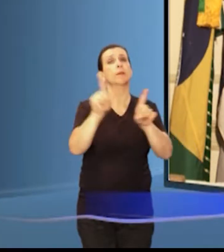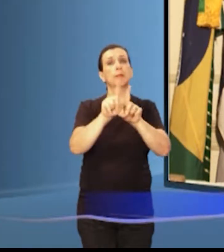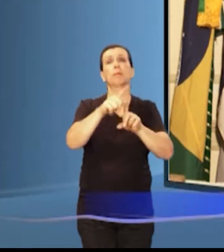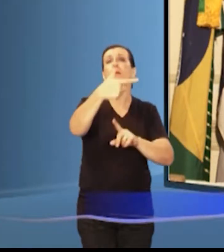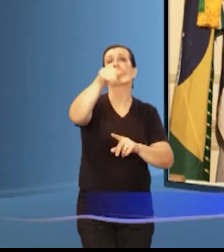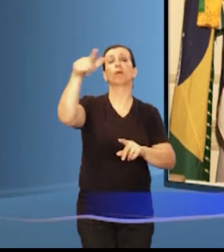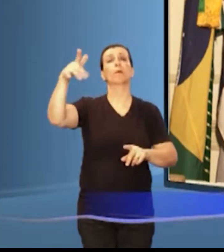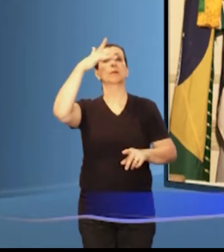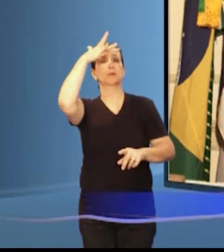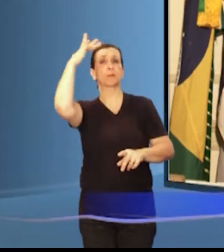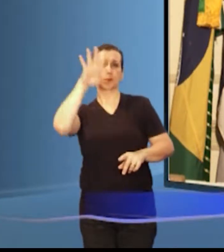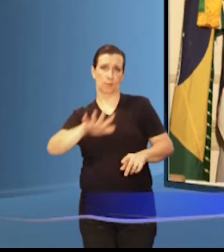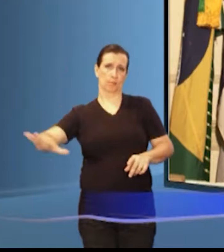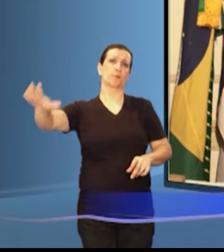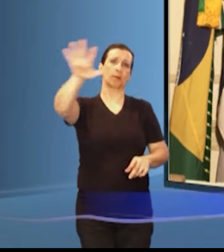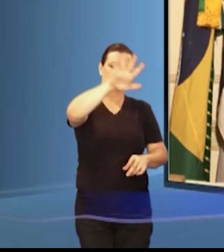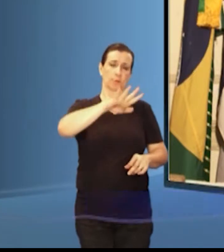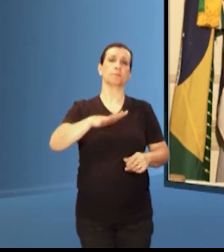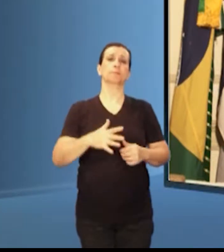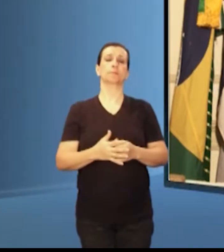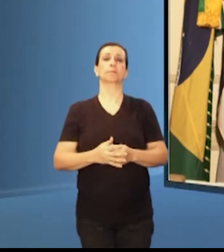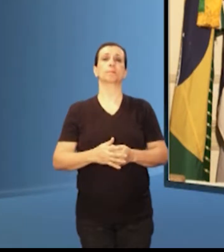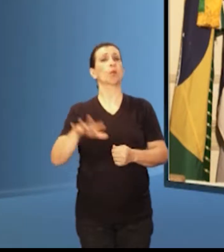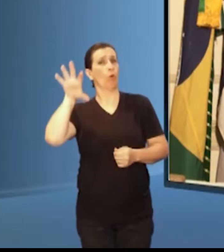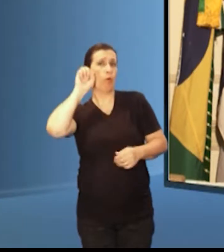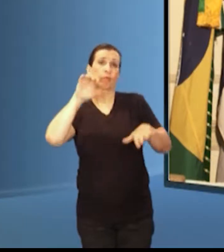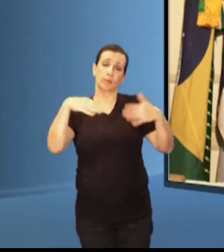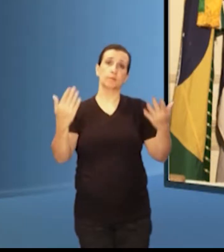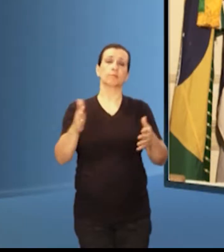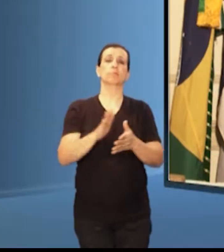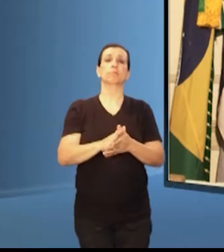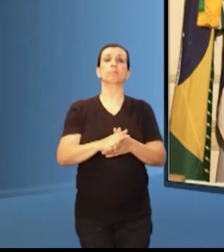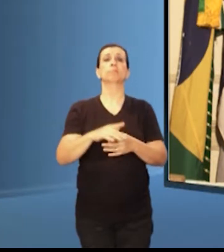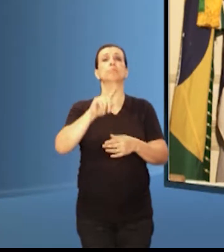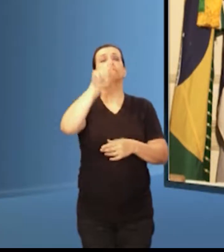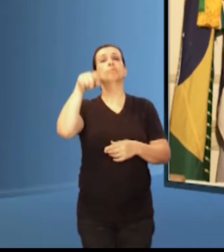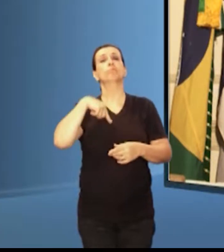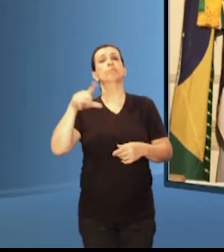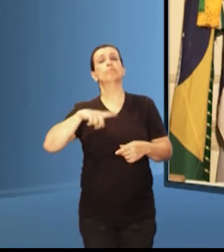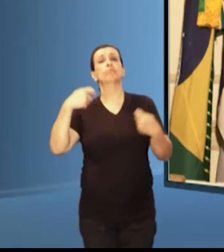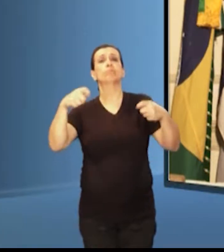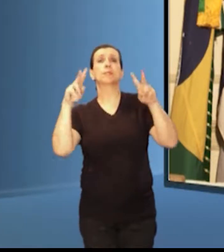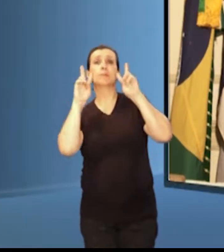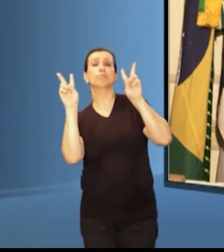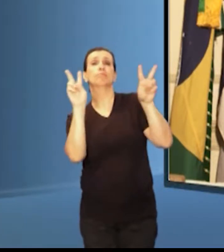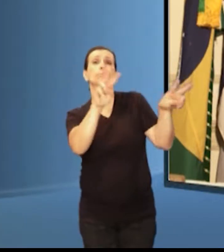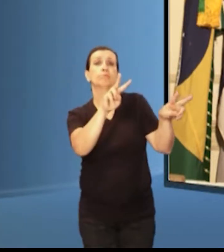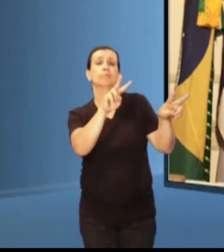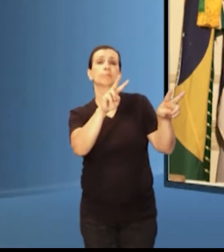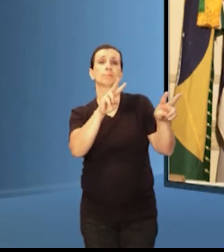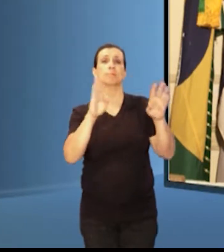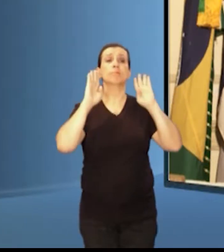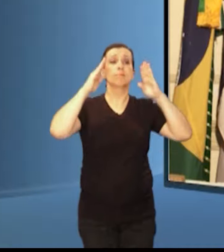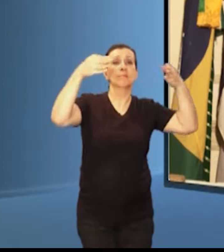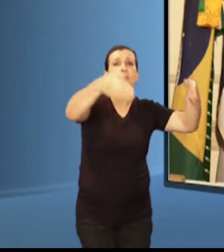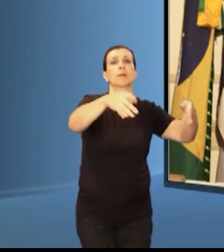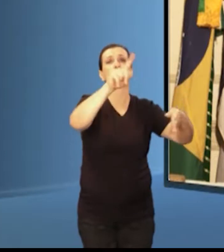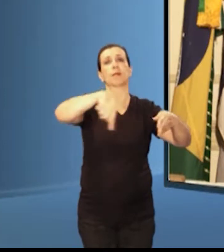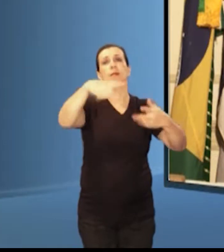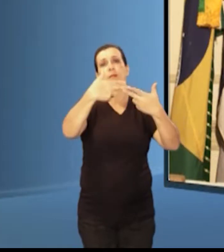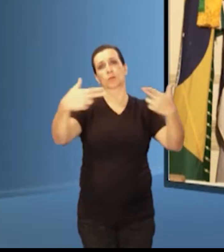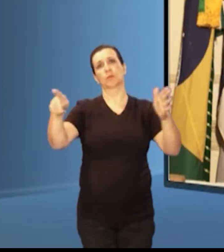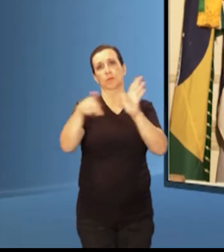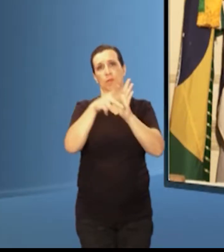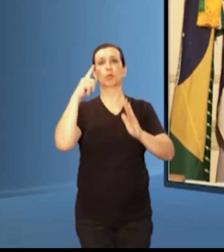surda, como as pessoas de uma maneira geral, ouvintes, enfim, que tem uma atenção voltada para